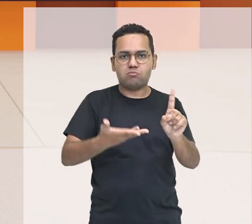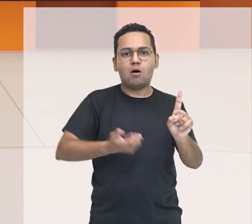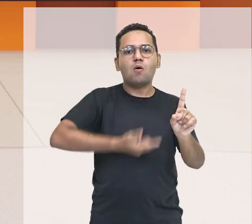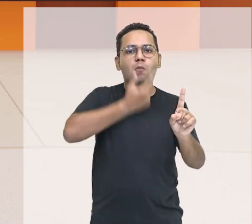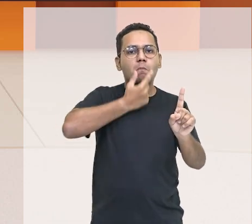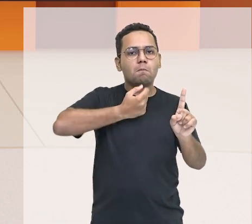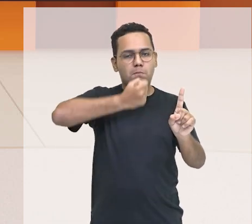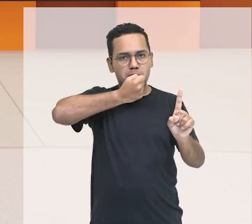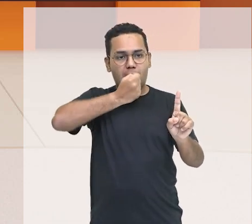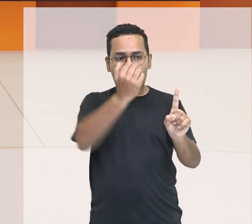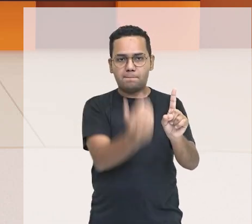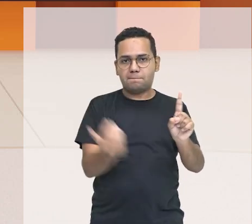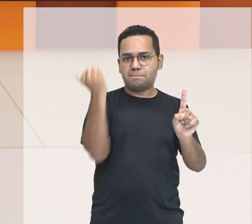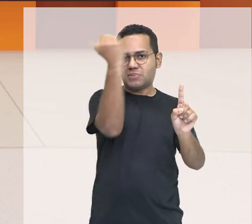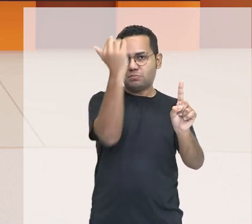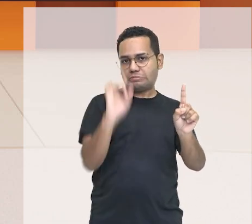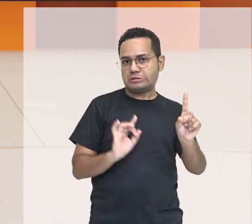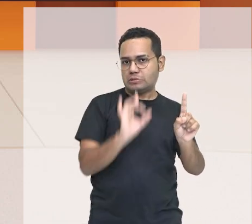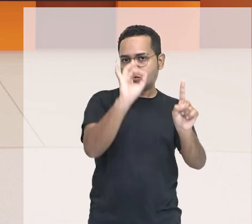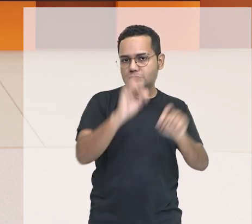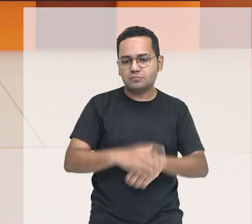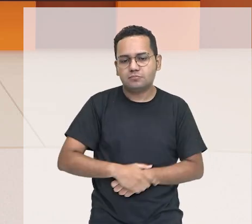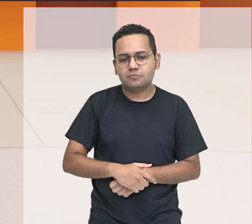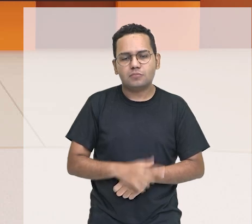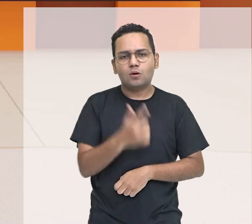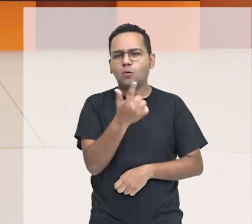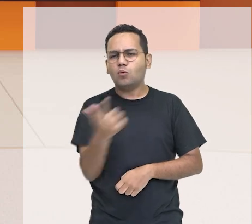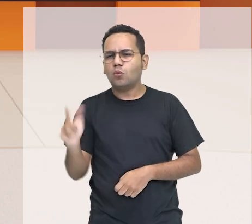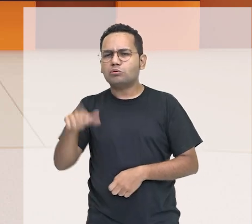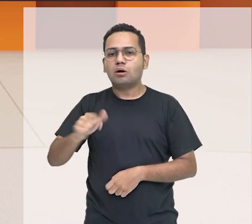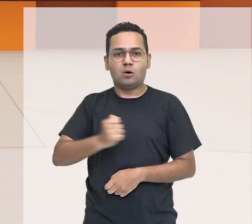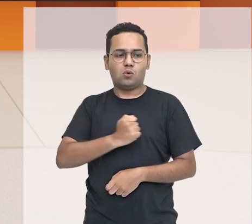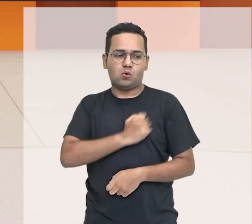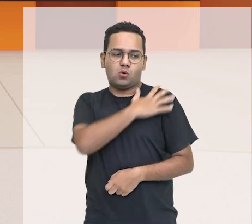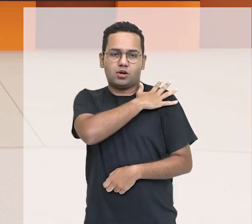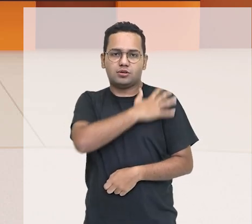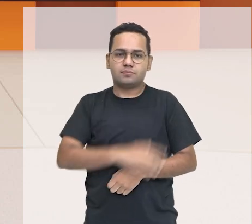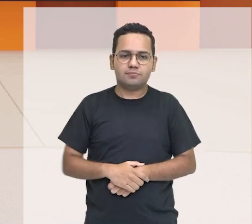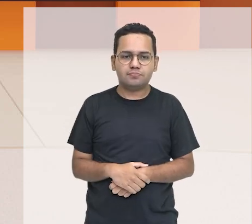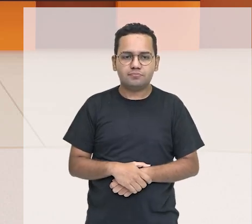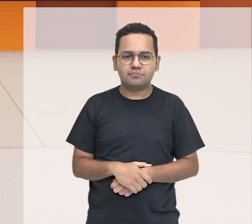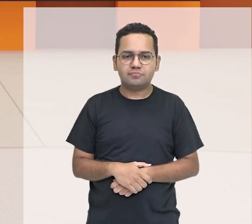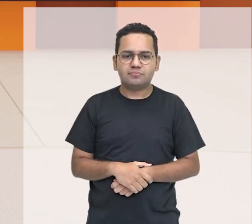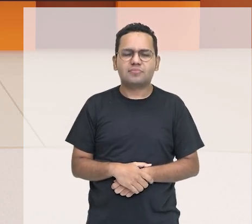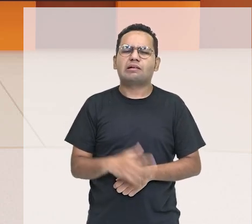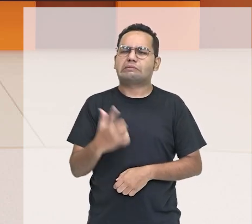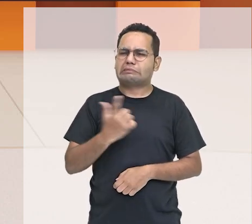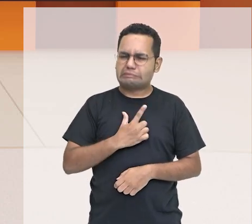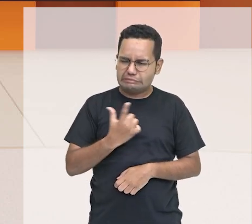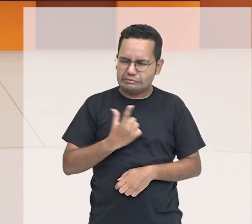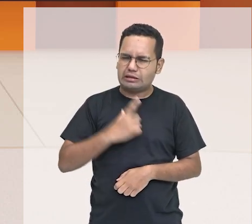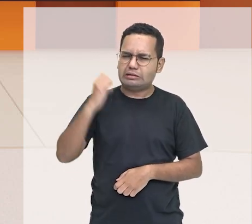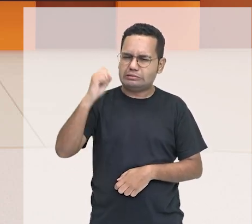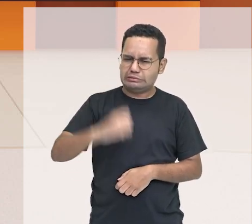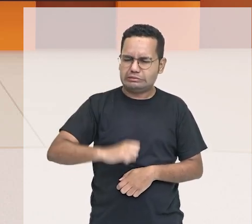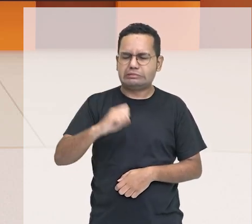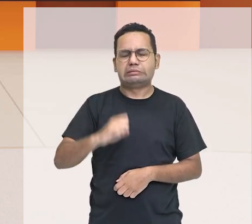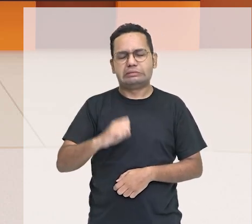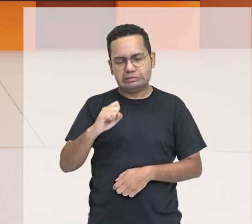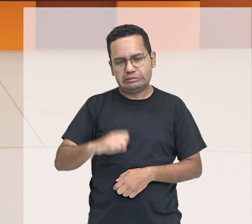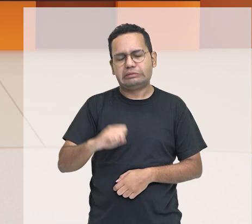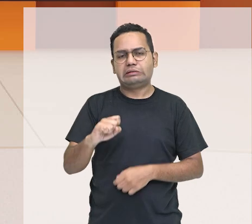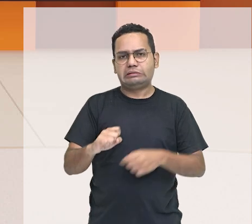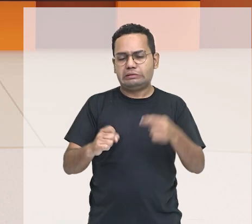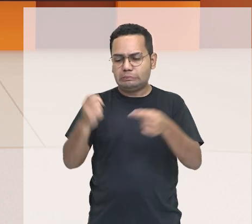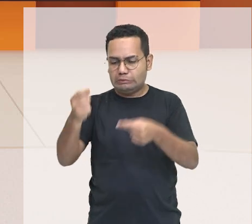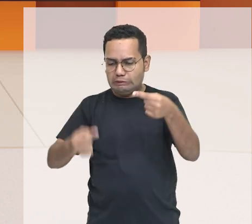patriarcal. E o coronelismo, né, nós tivemos muito presente na política brasileira, né, os coronéis